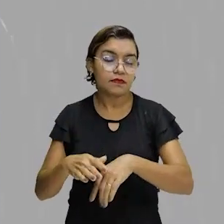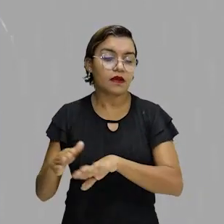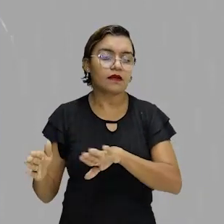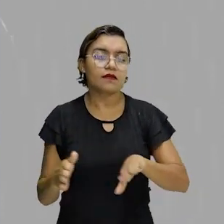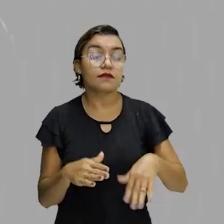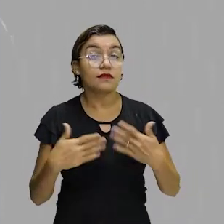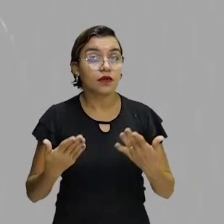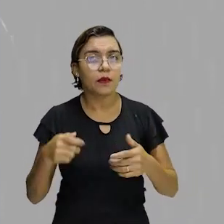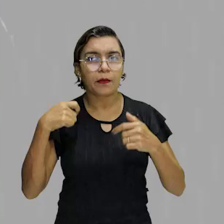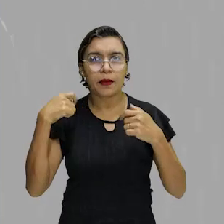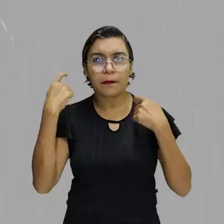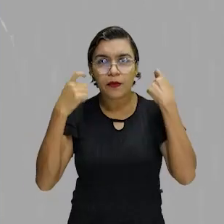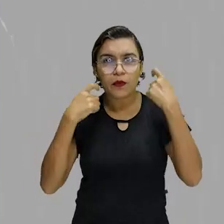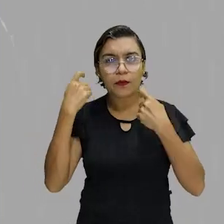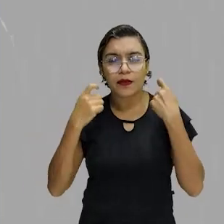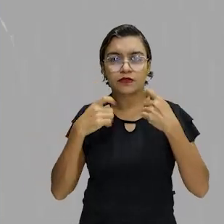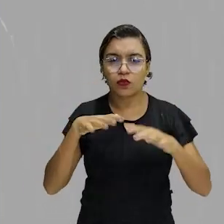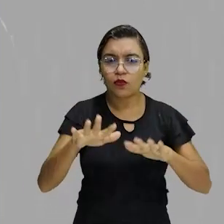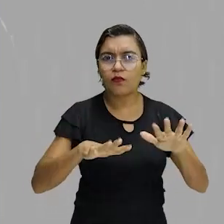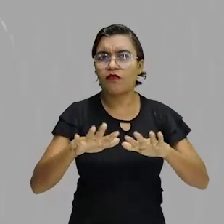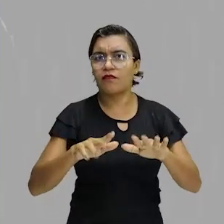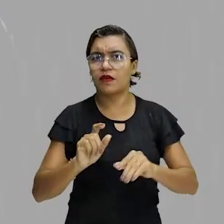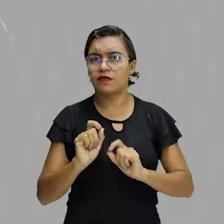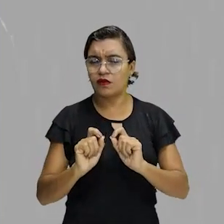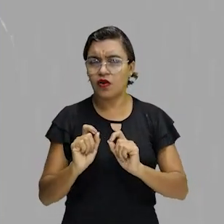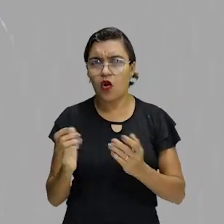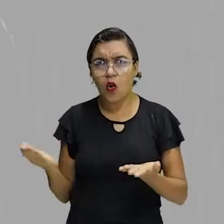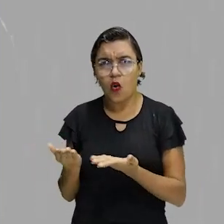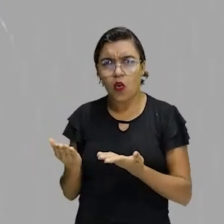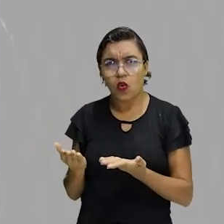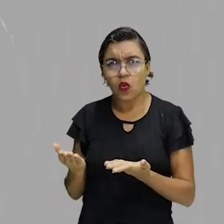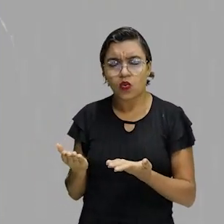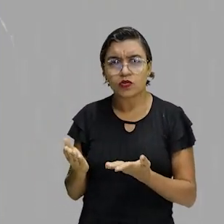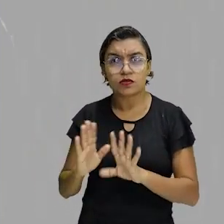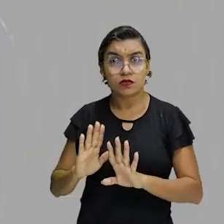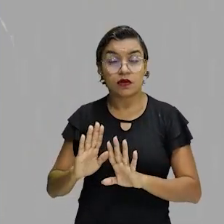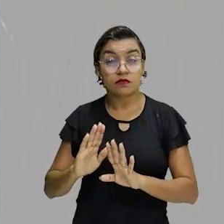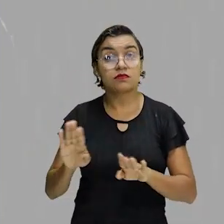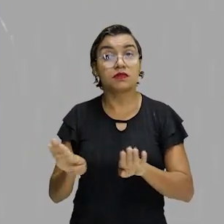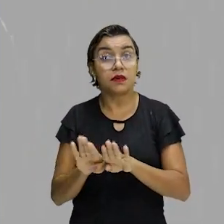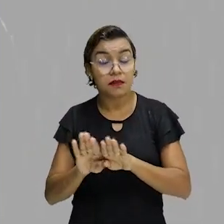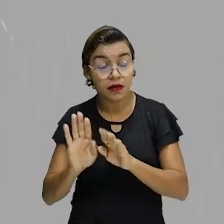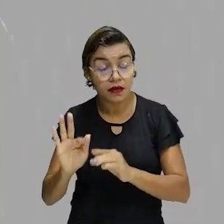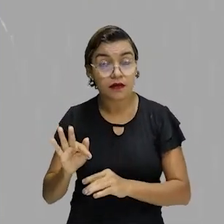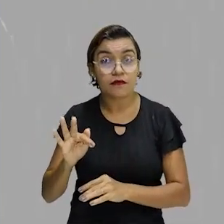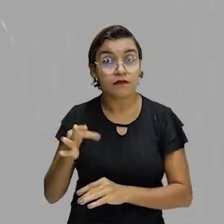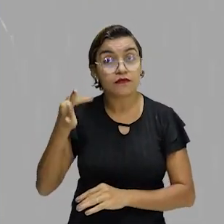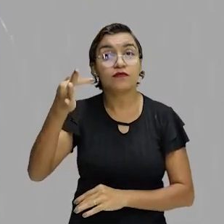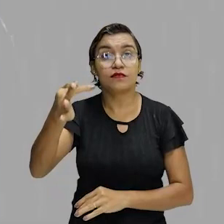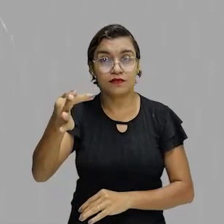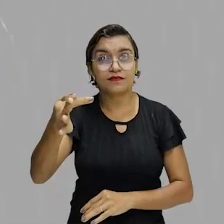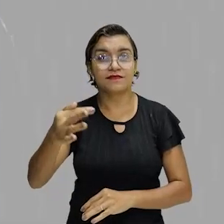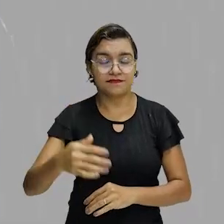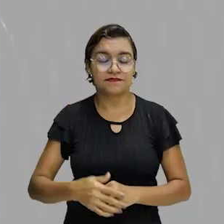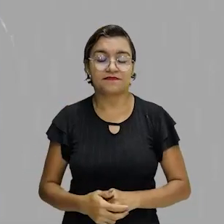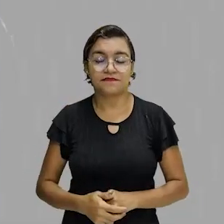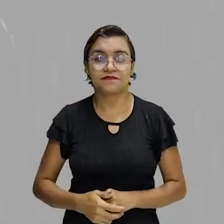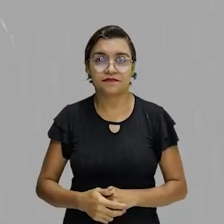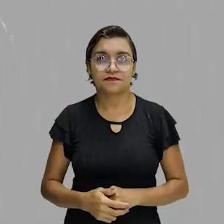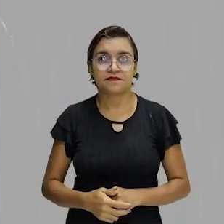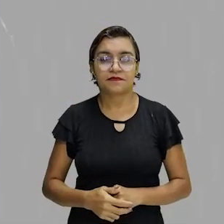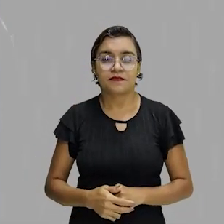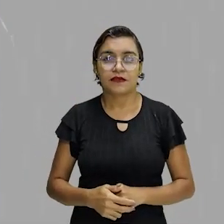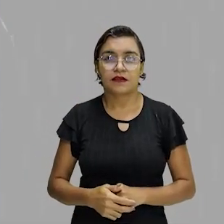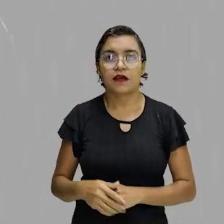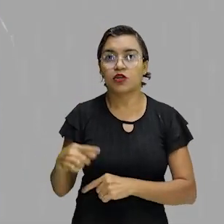preocupação desses movimentos não é só com o hoje, agora, mas é também com o amanhã, com o futuro, não é isso? É também com